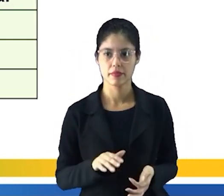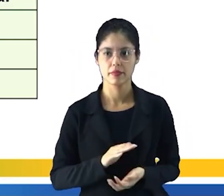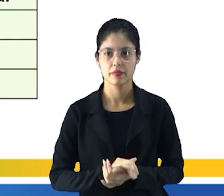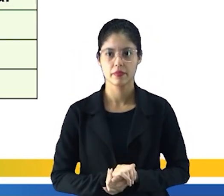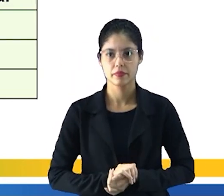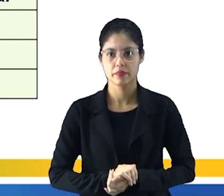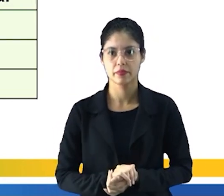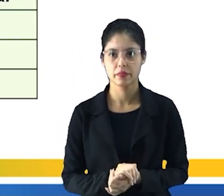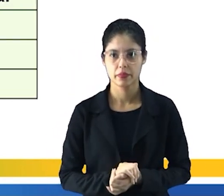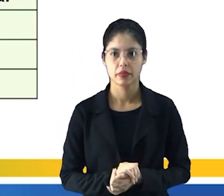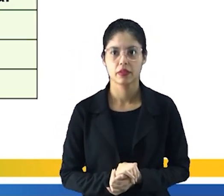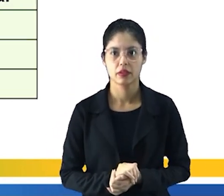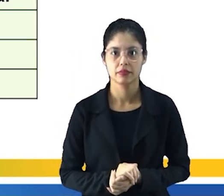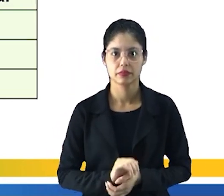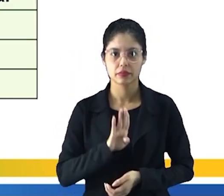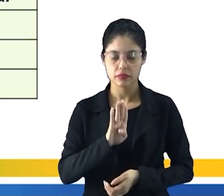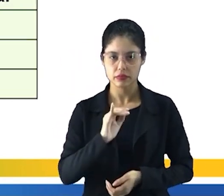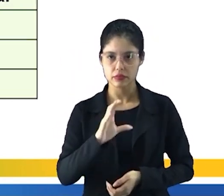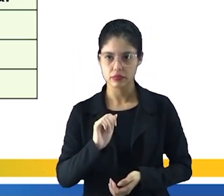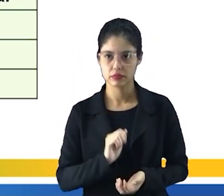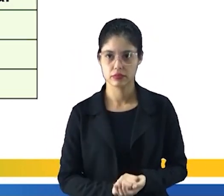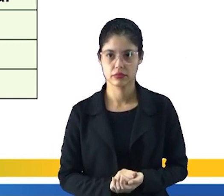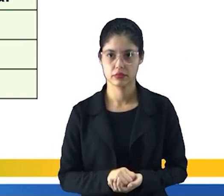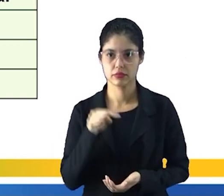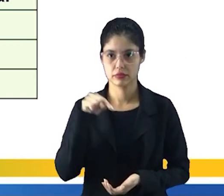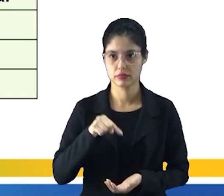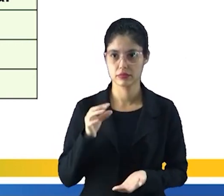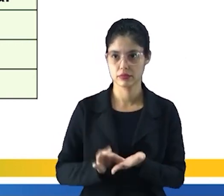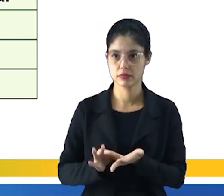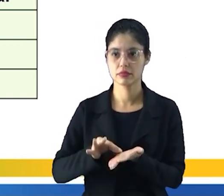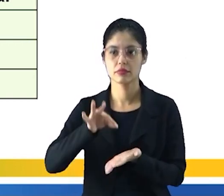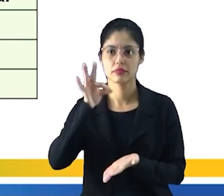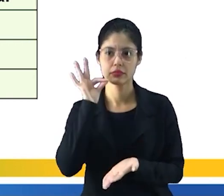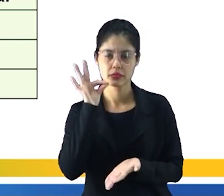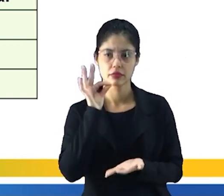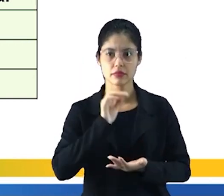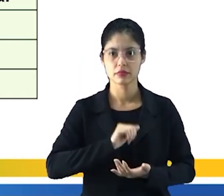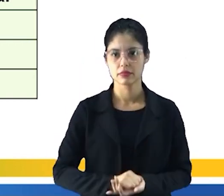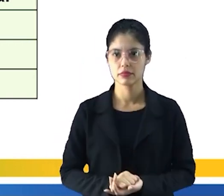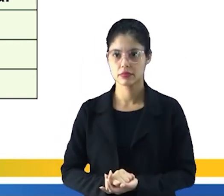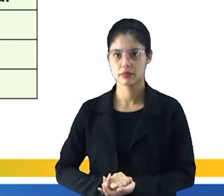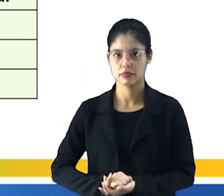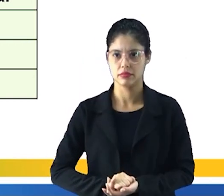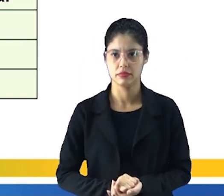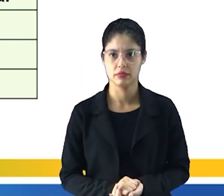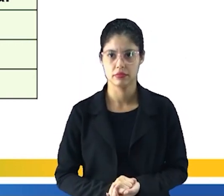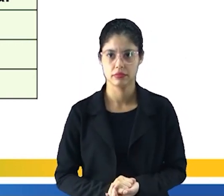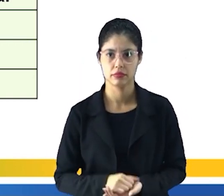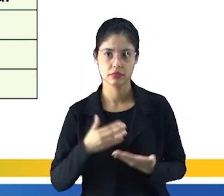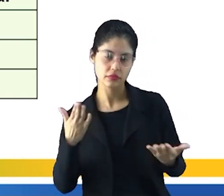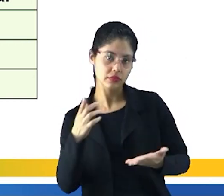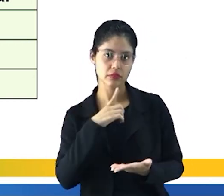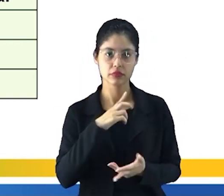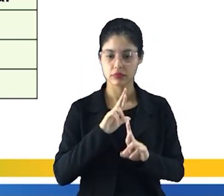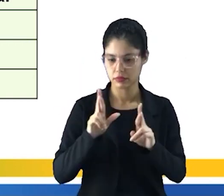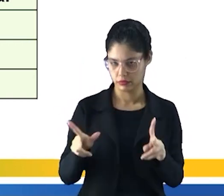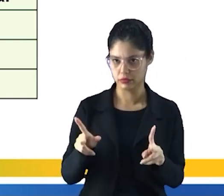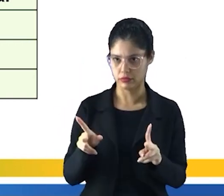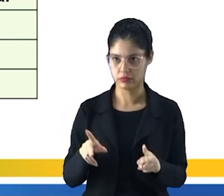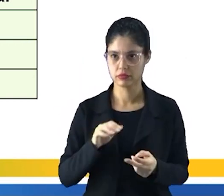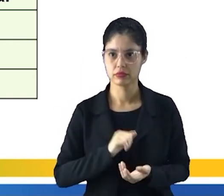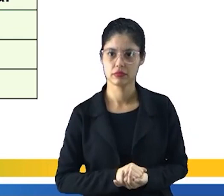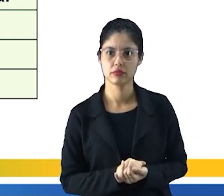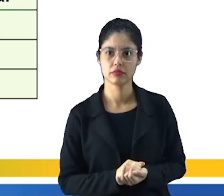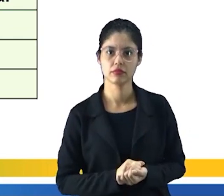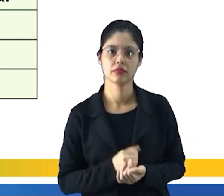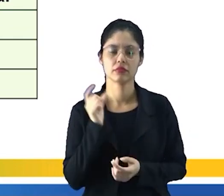Portugal, casa de banho. Bica aqui para a gente, lá em Portugal, cafezinho, né? Então temos essa